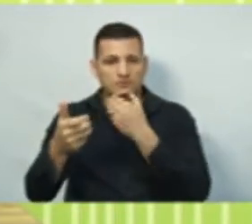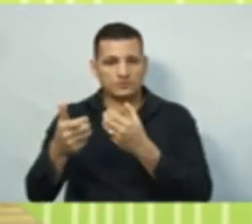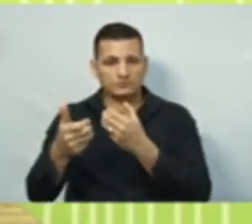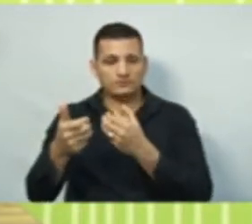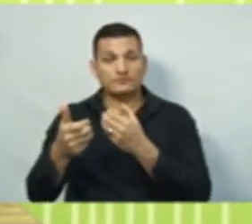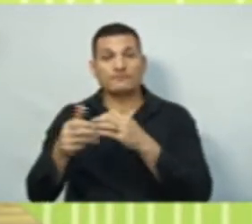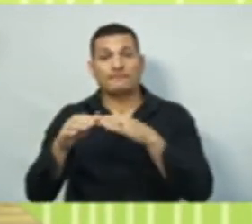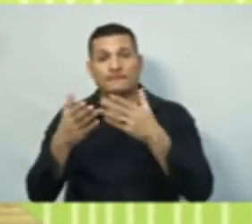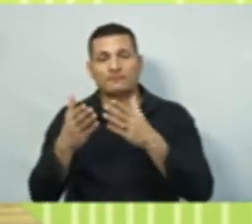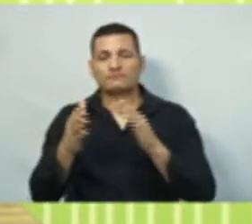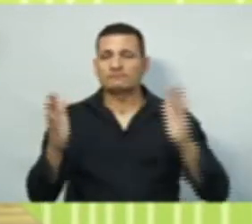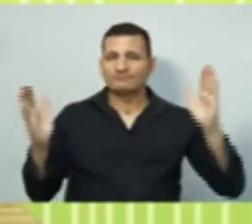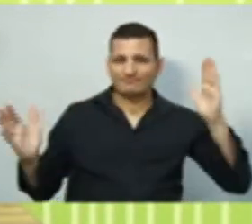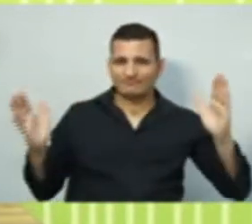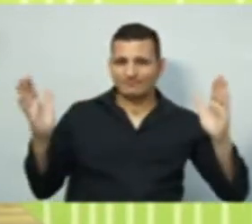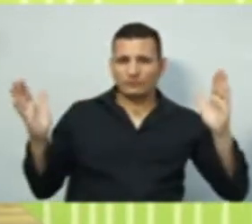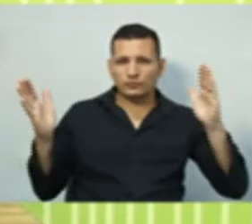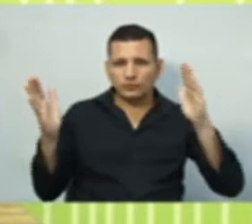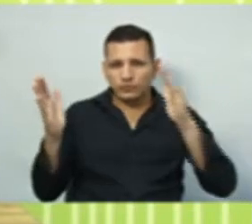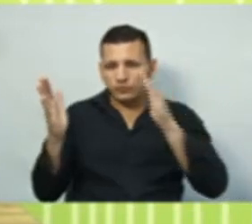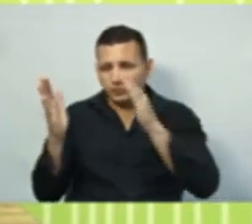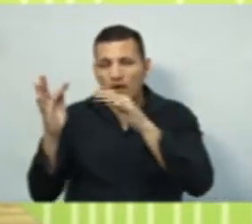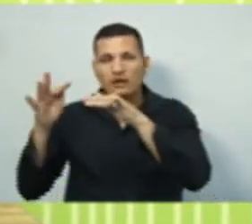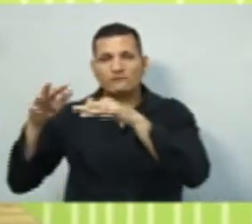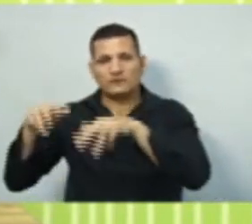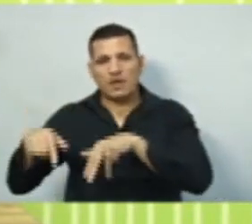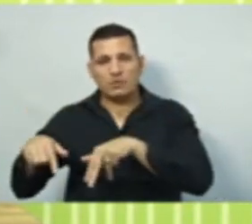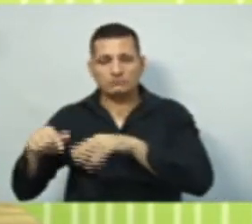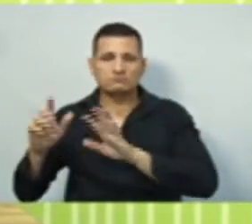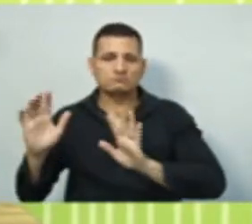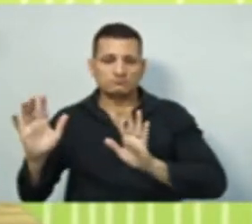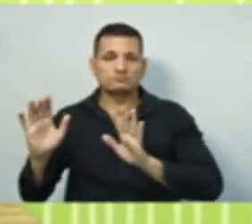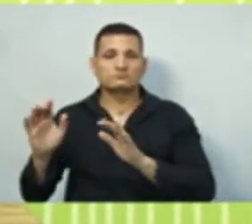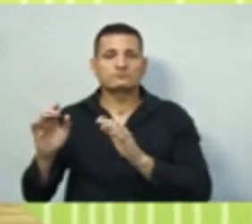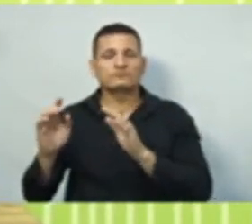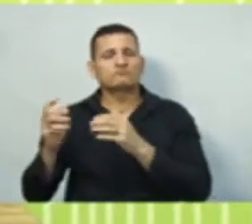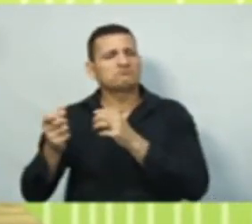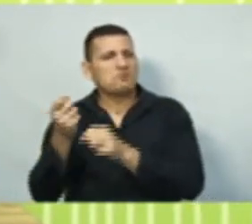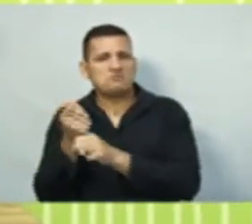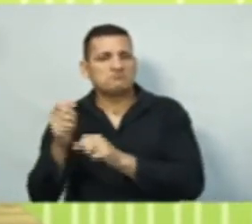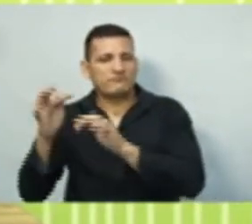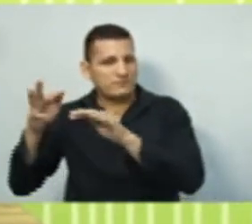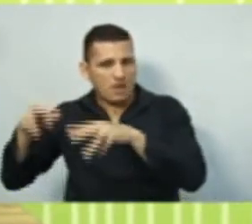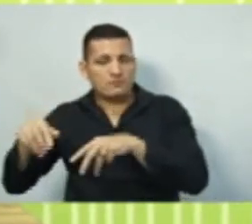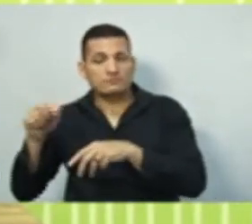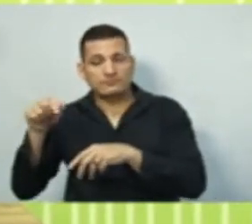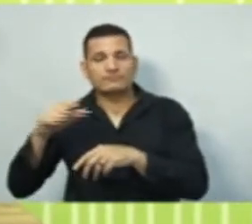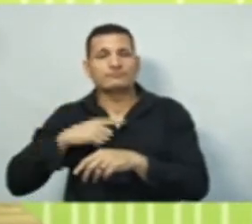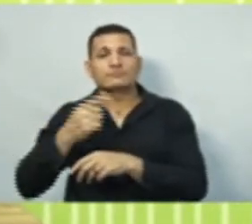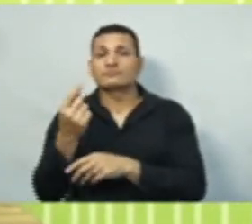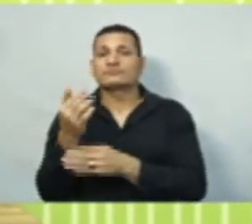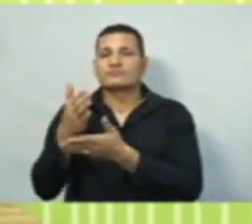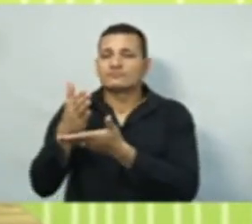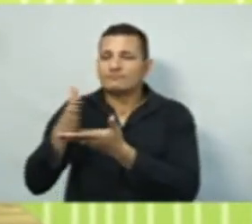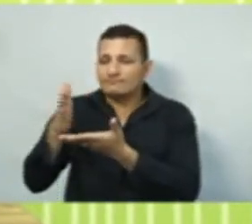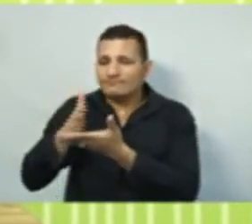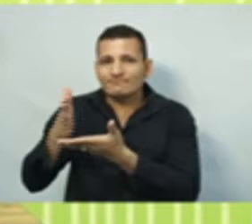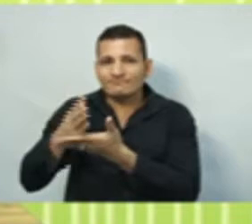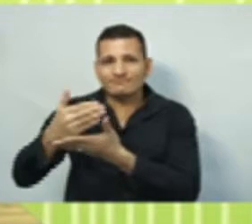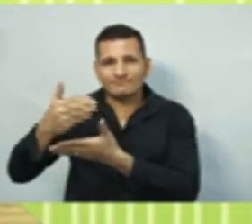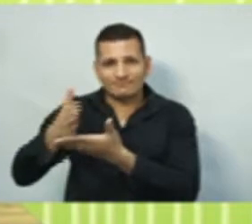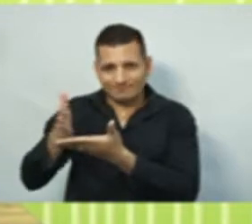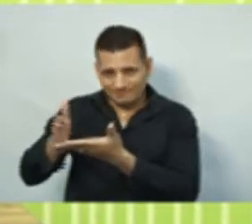no final desse exercício financeiro, que é o mesmo ano civil, no final do ano, tem as sobras. Aí